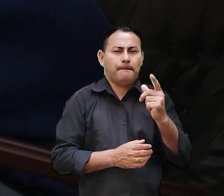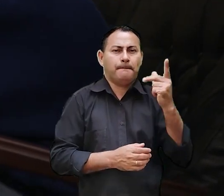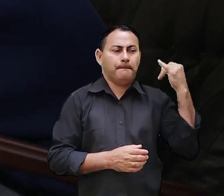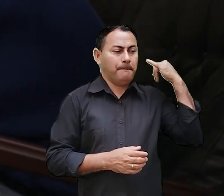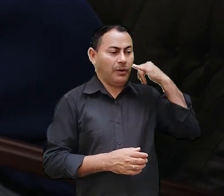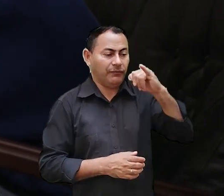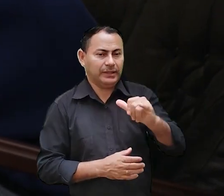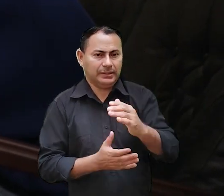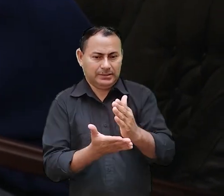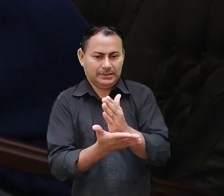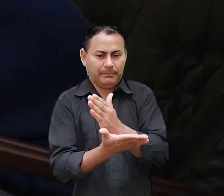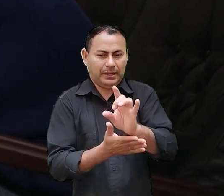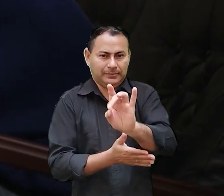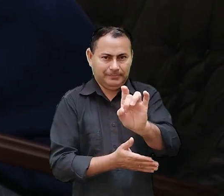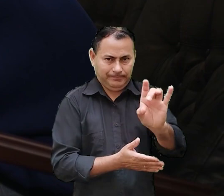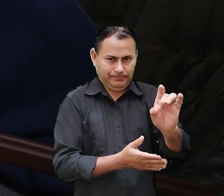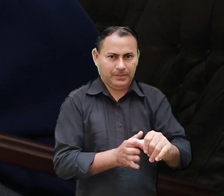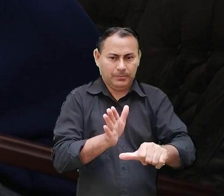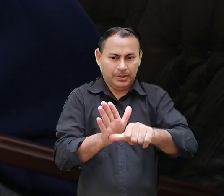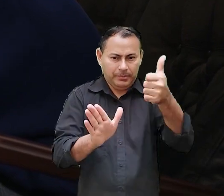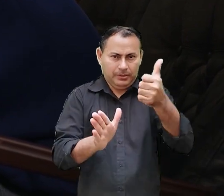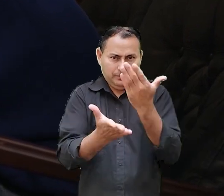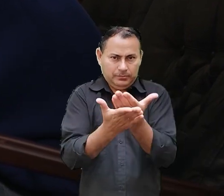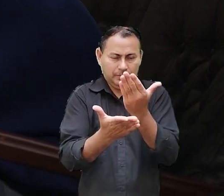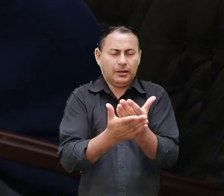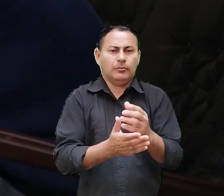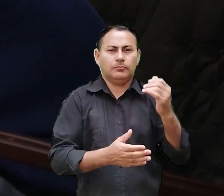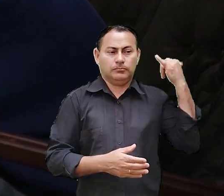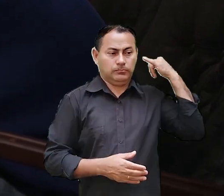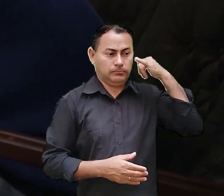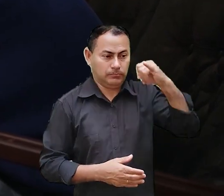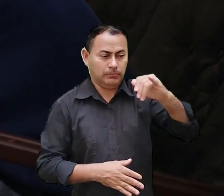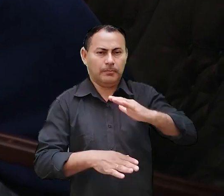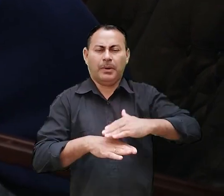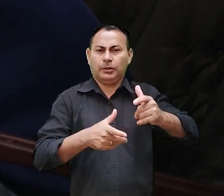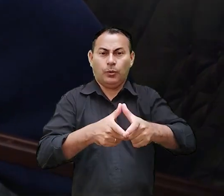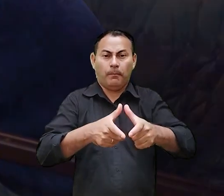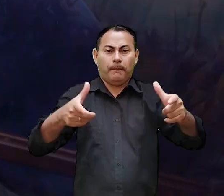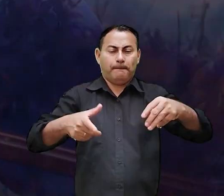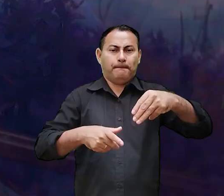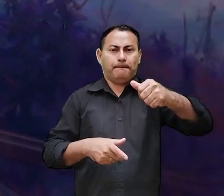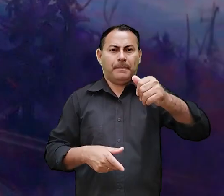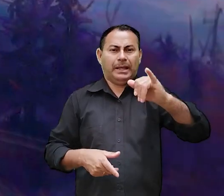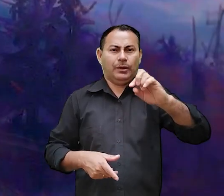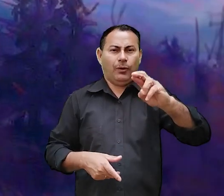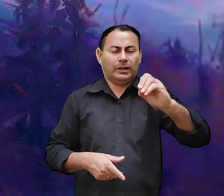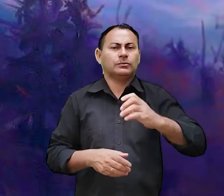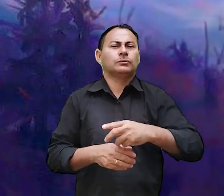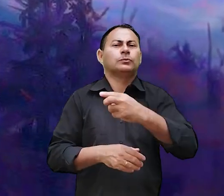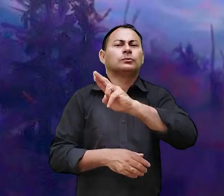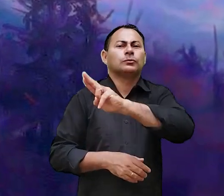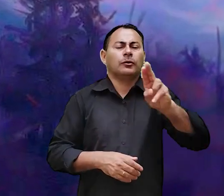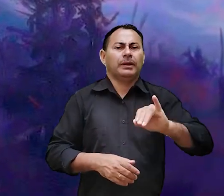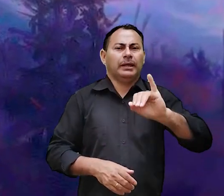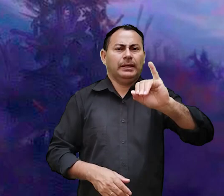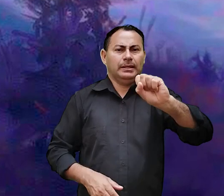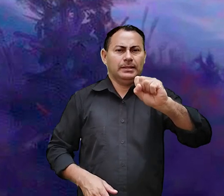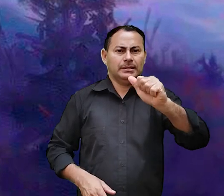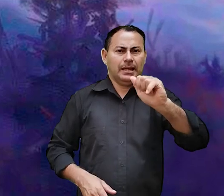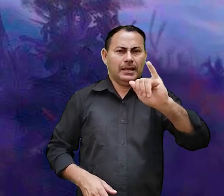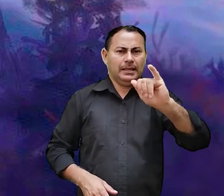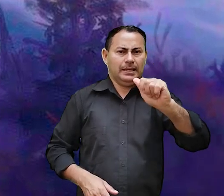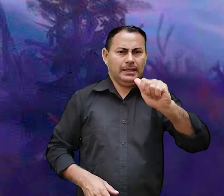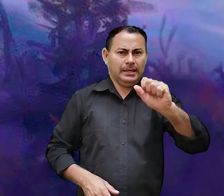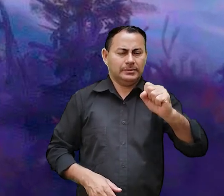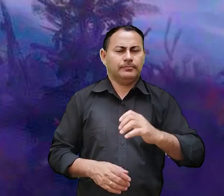profeta separadamente o primeiro que veremos é um dos profetas maiores Seu nome é Isaías